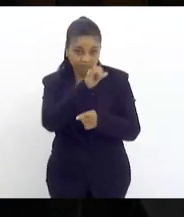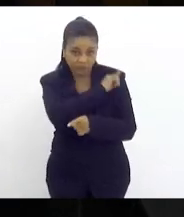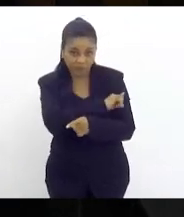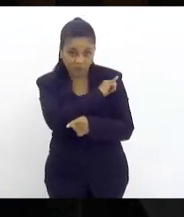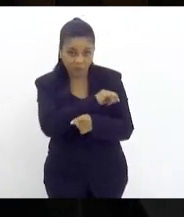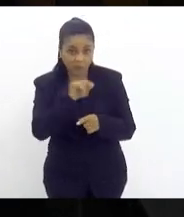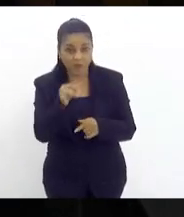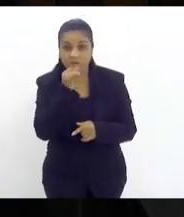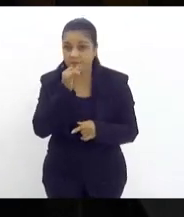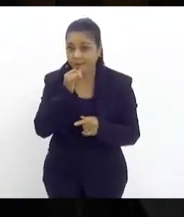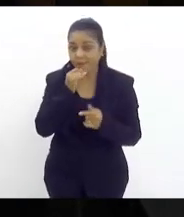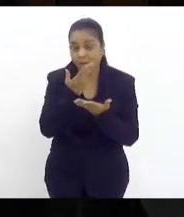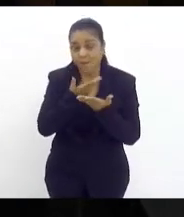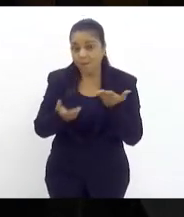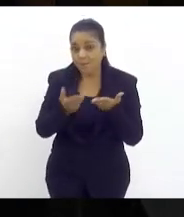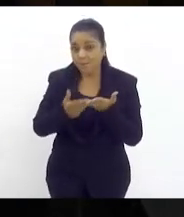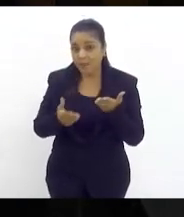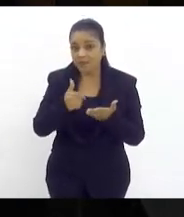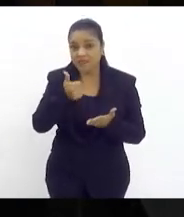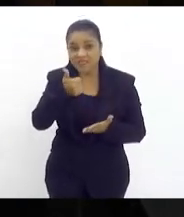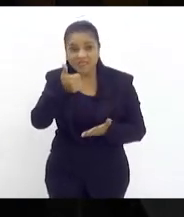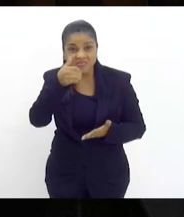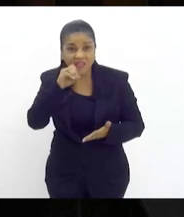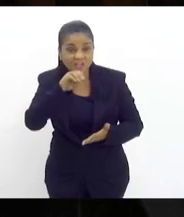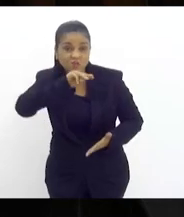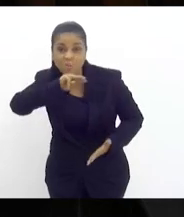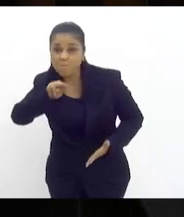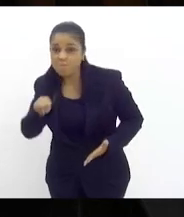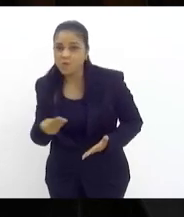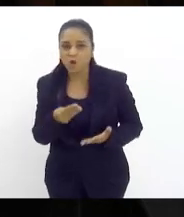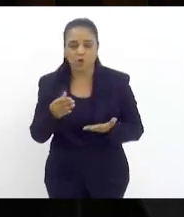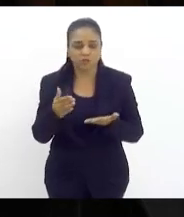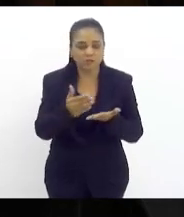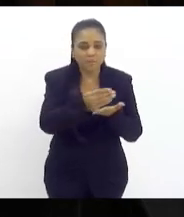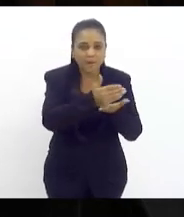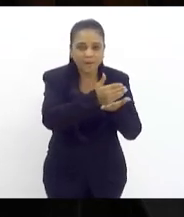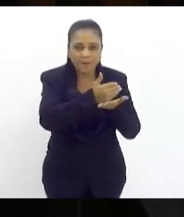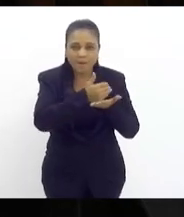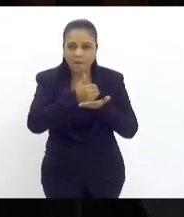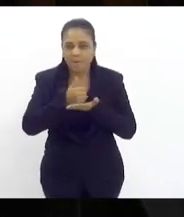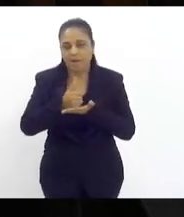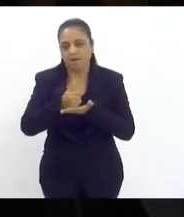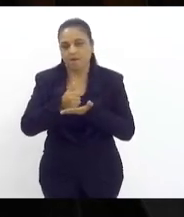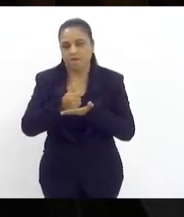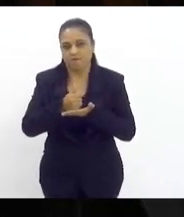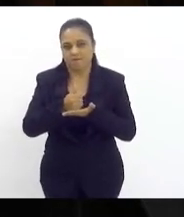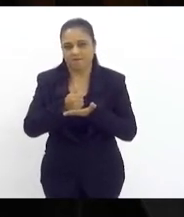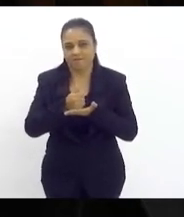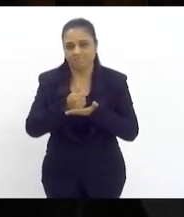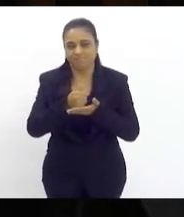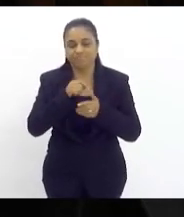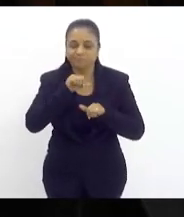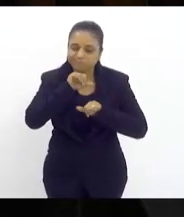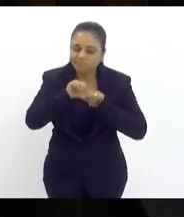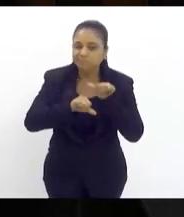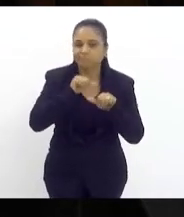é de perda de 10 bilhões de reais na arrecadação deste ano por conta destas